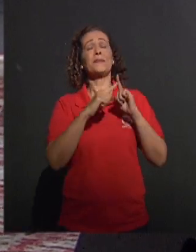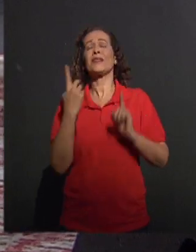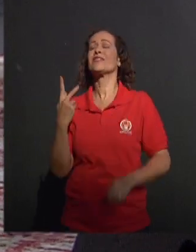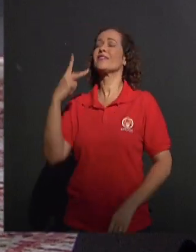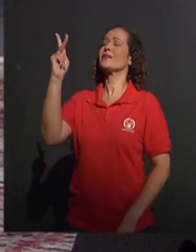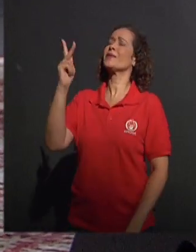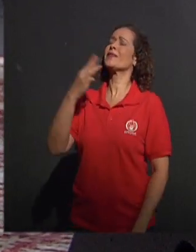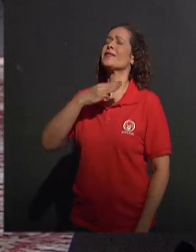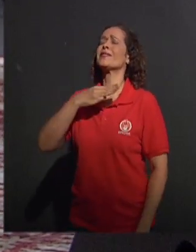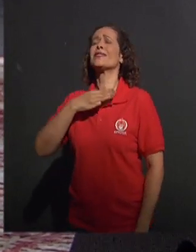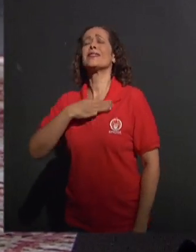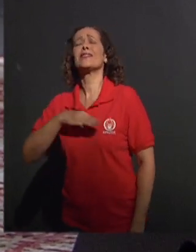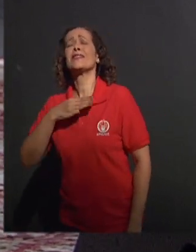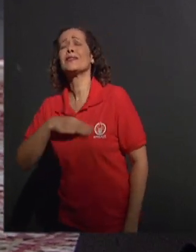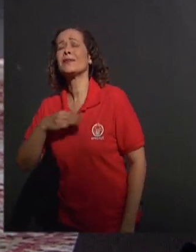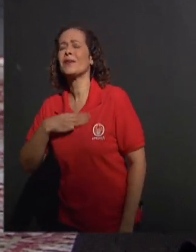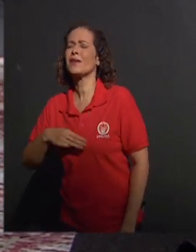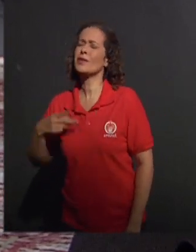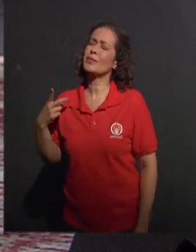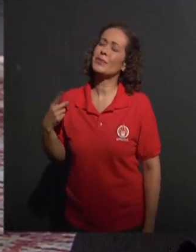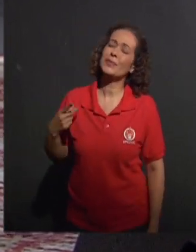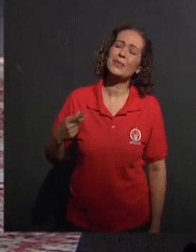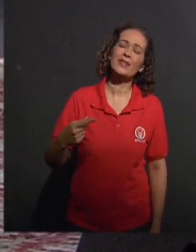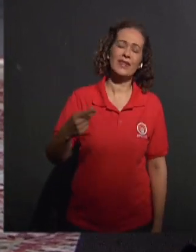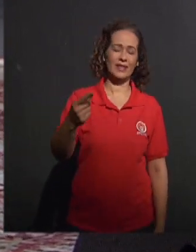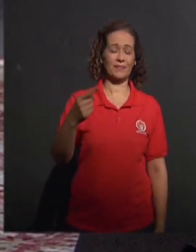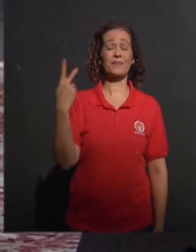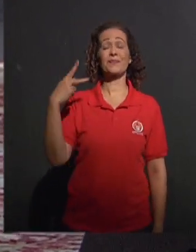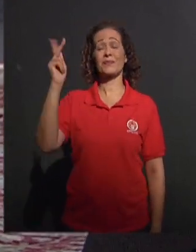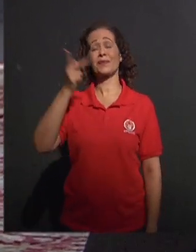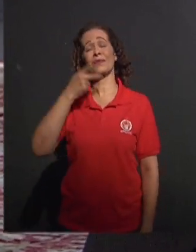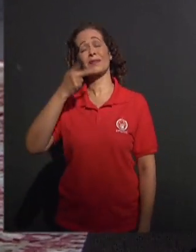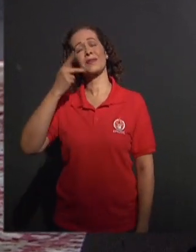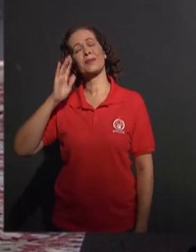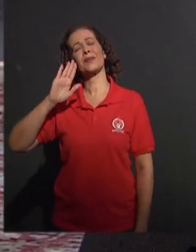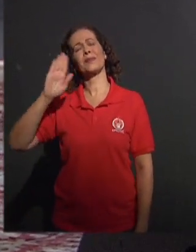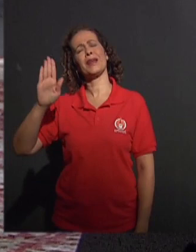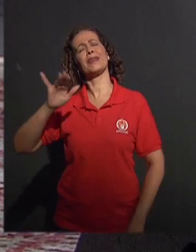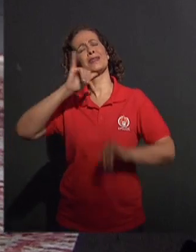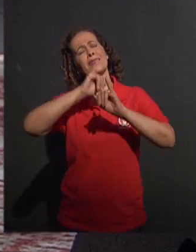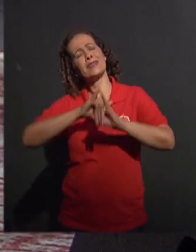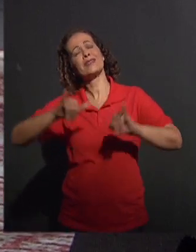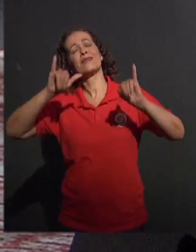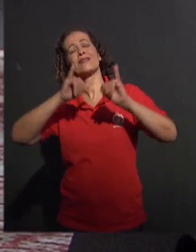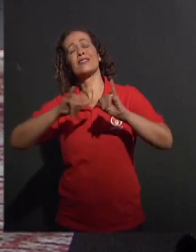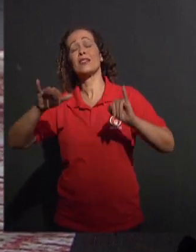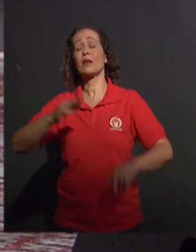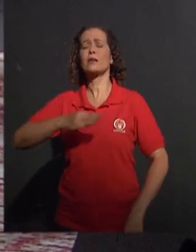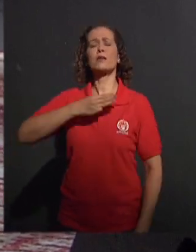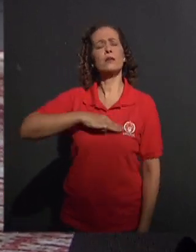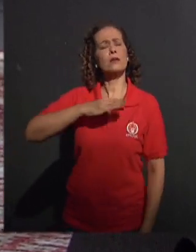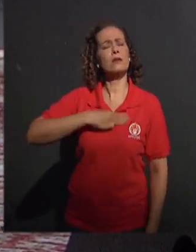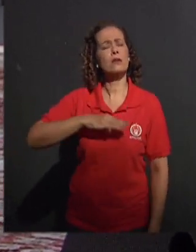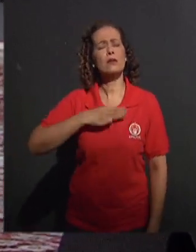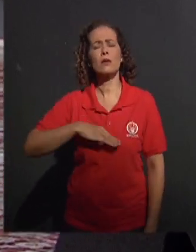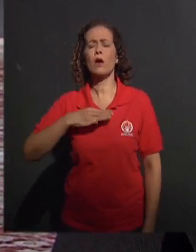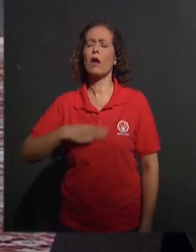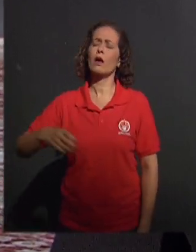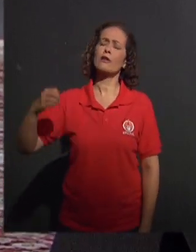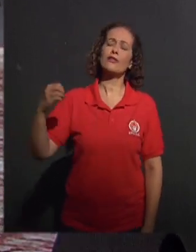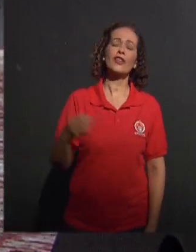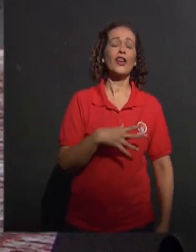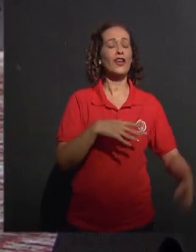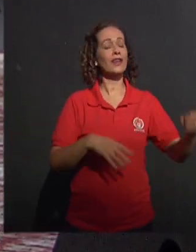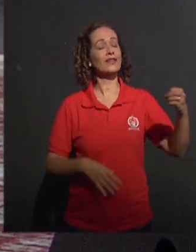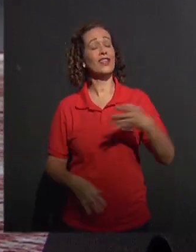fim. A Tua promessa, Senhor, proclama que as misericórdias do Senhor se renovam